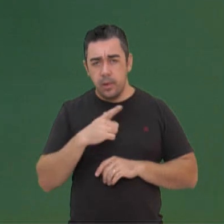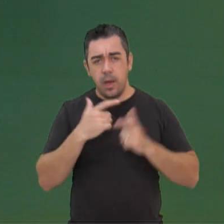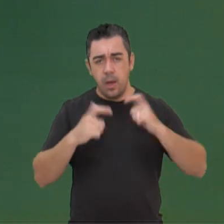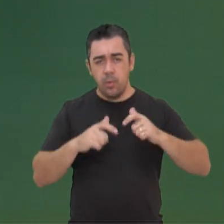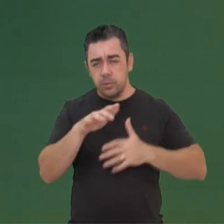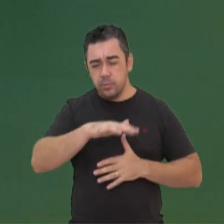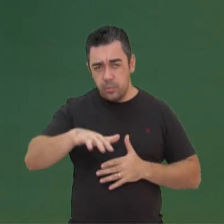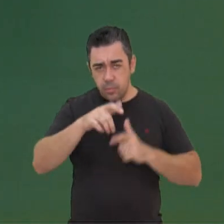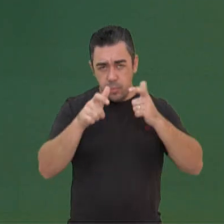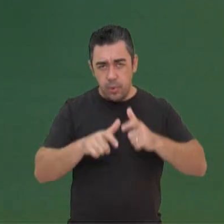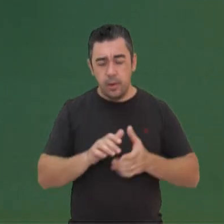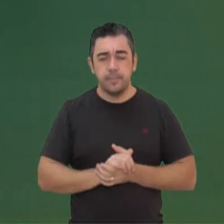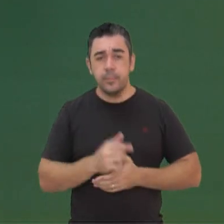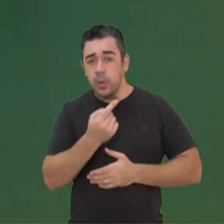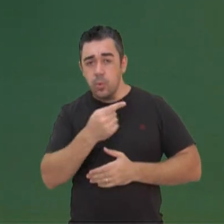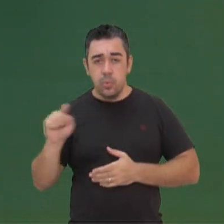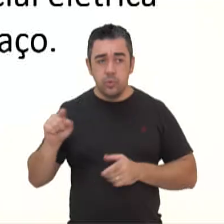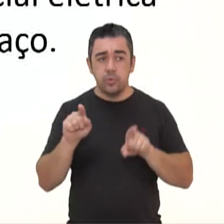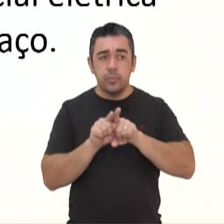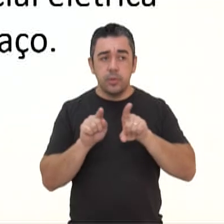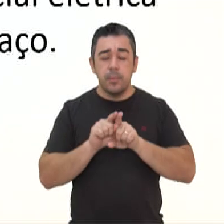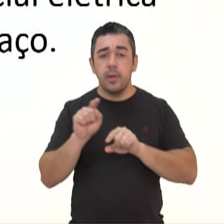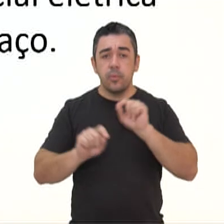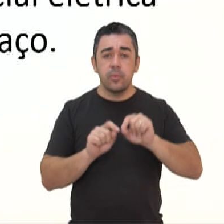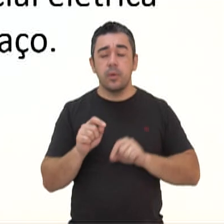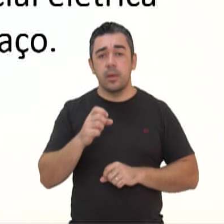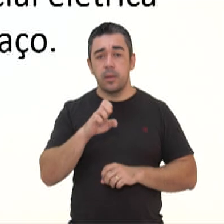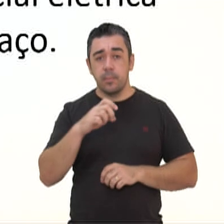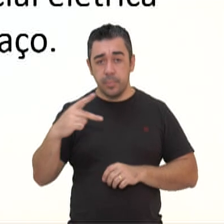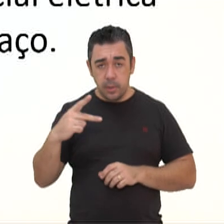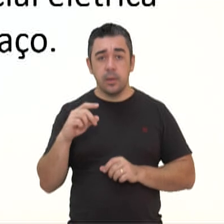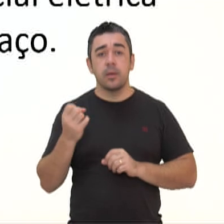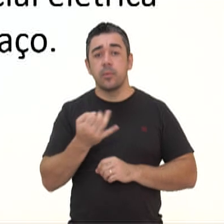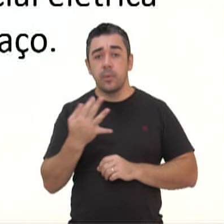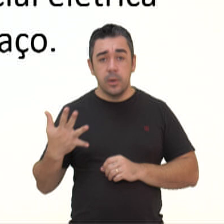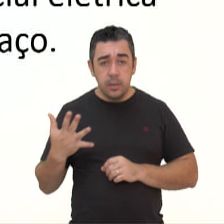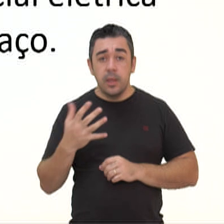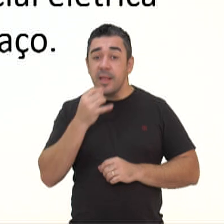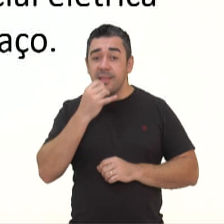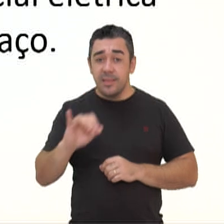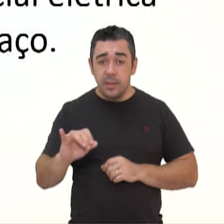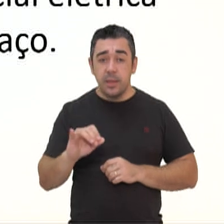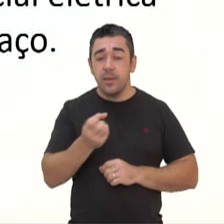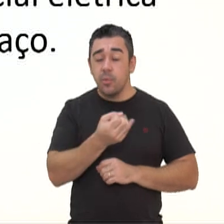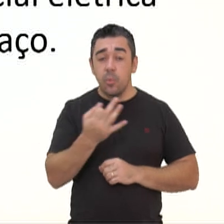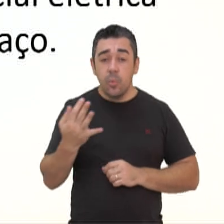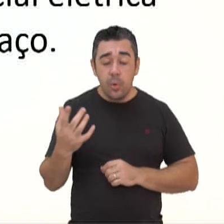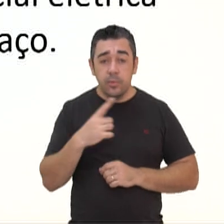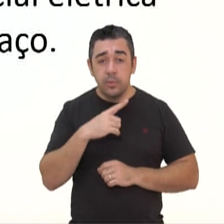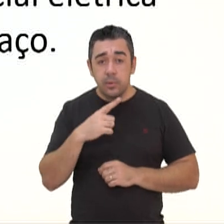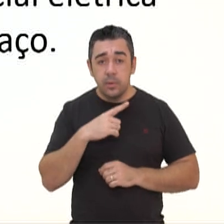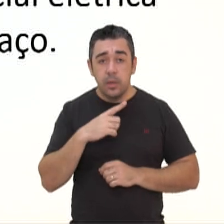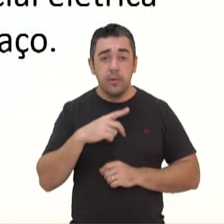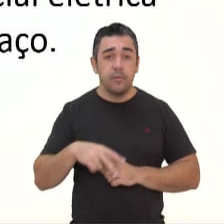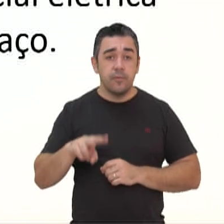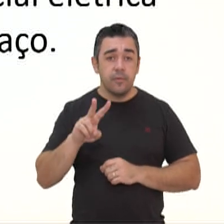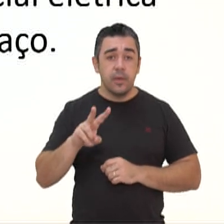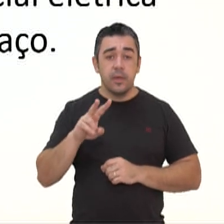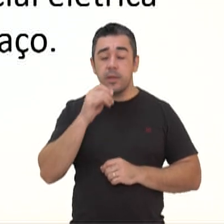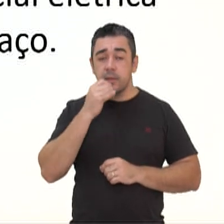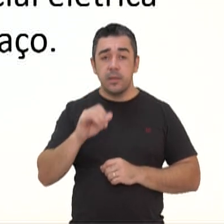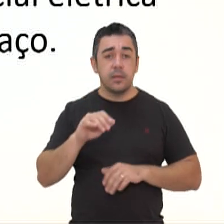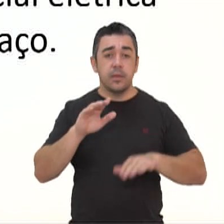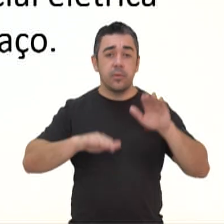encontrava. E por último, aqui a gente tem que o potencial elétrico indica qual será a energia potencial elétrica de uma carga elétrica